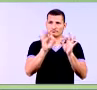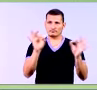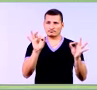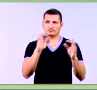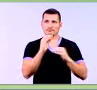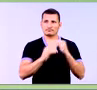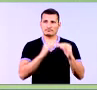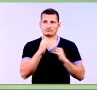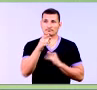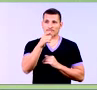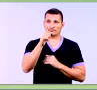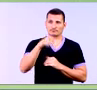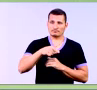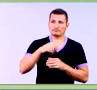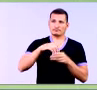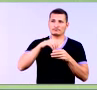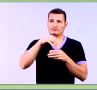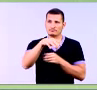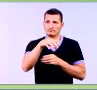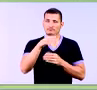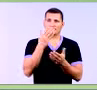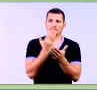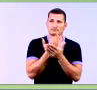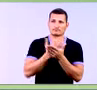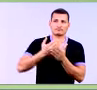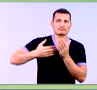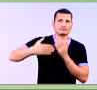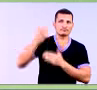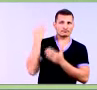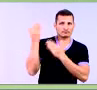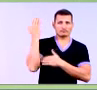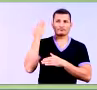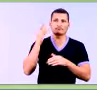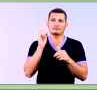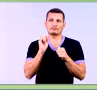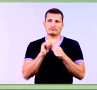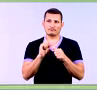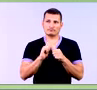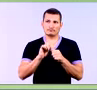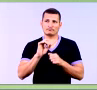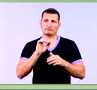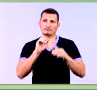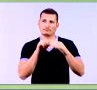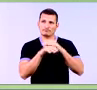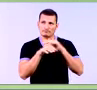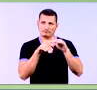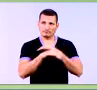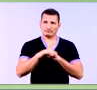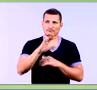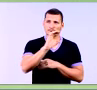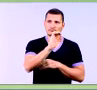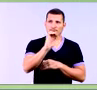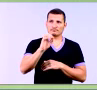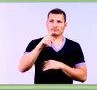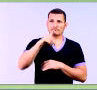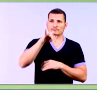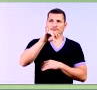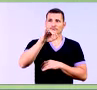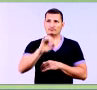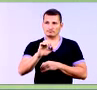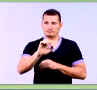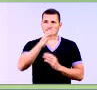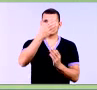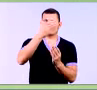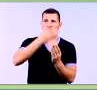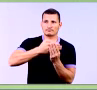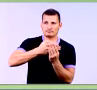o conteúdo da aula passada, que serve para fazer o armazenamento em cookie, em arquivo e em banco